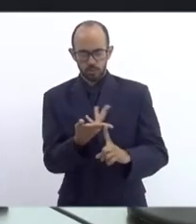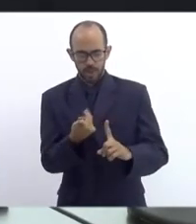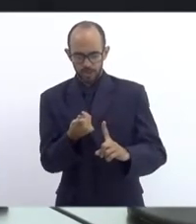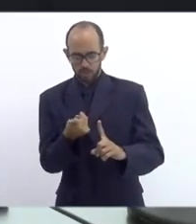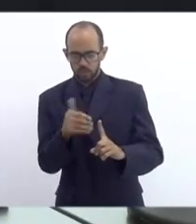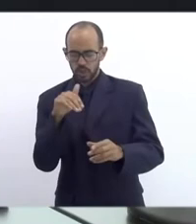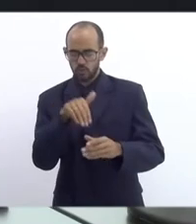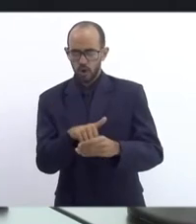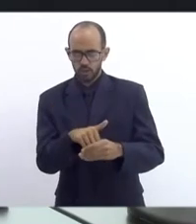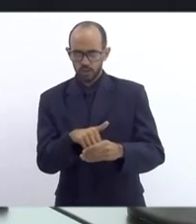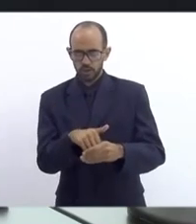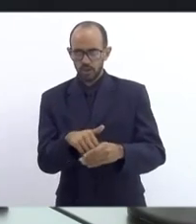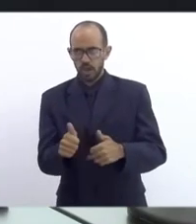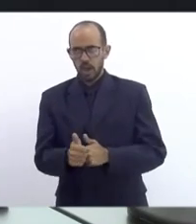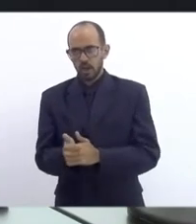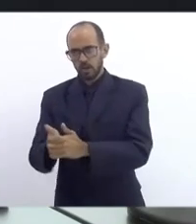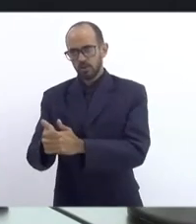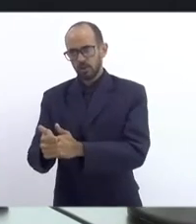vota. Acompanha